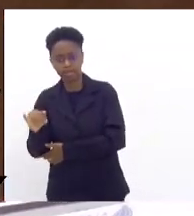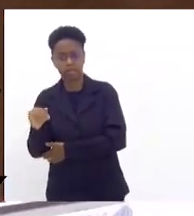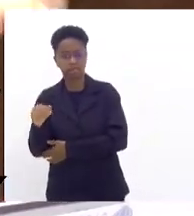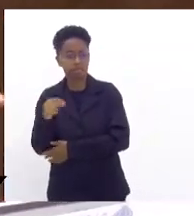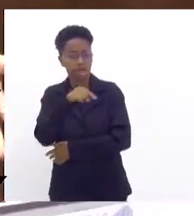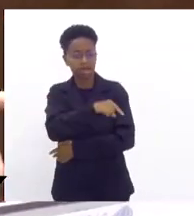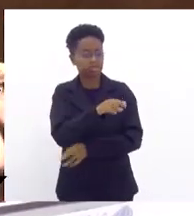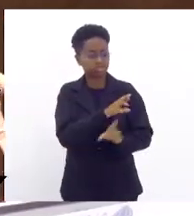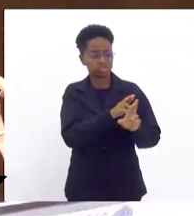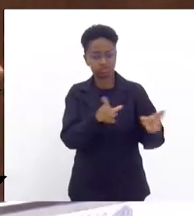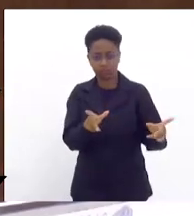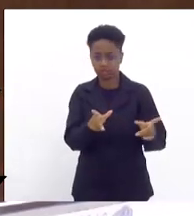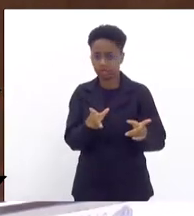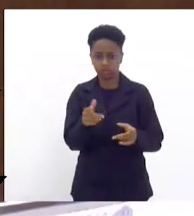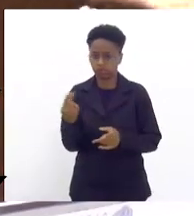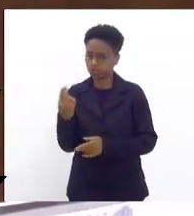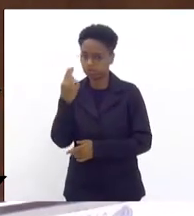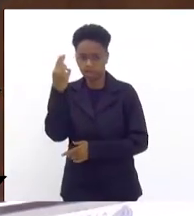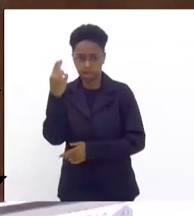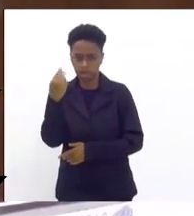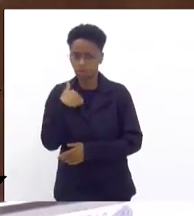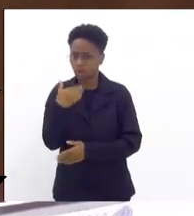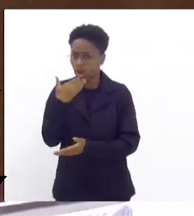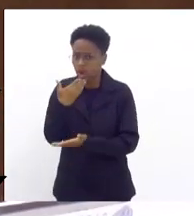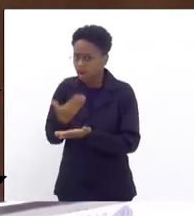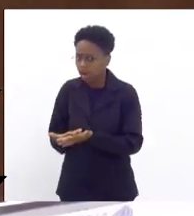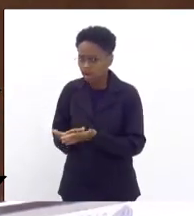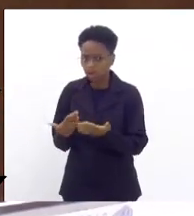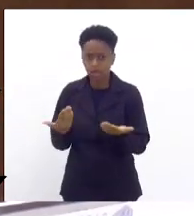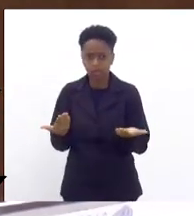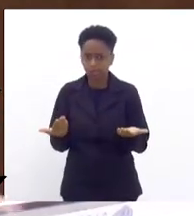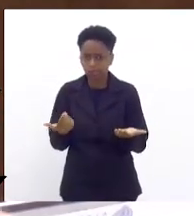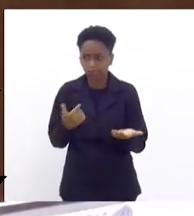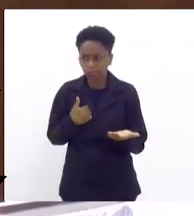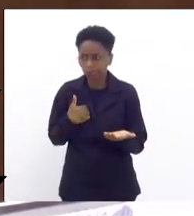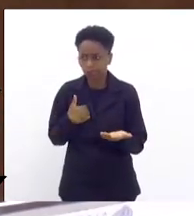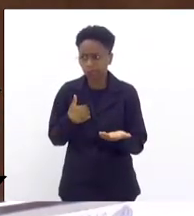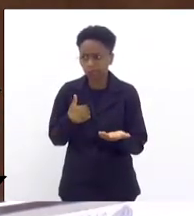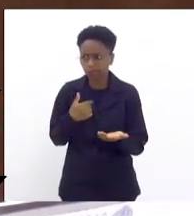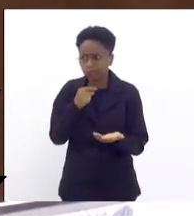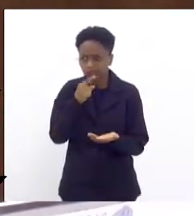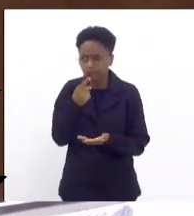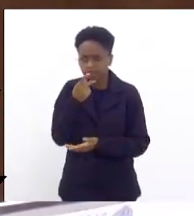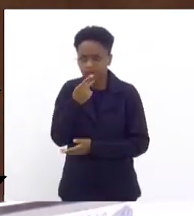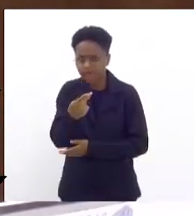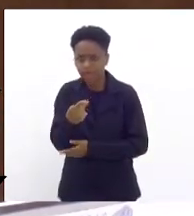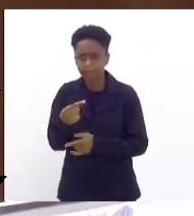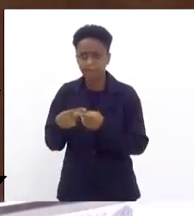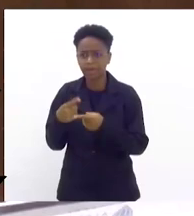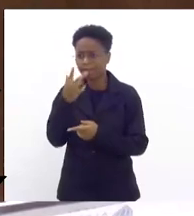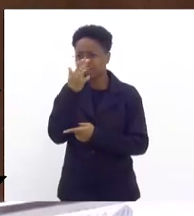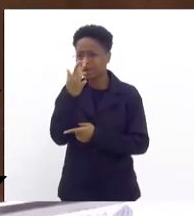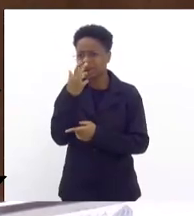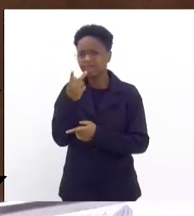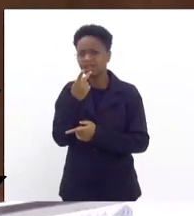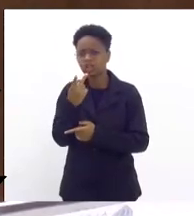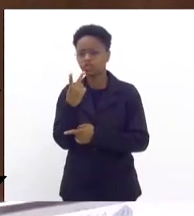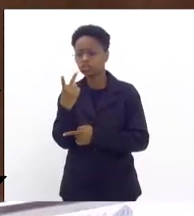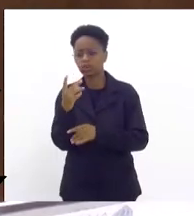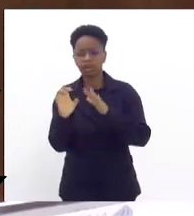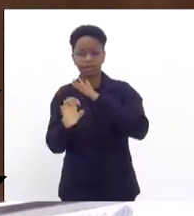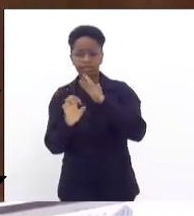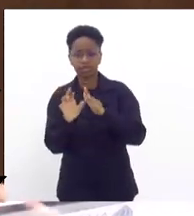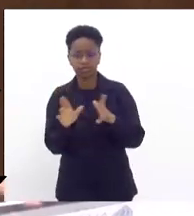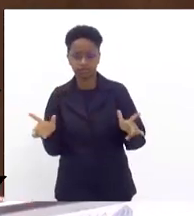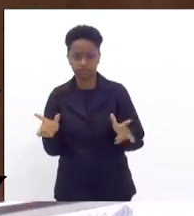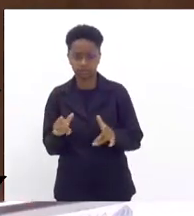Não é possível. Eu estou ali que eu estou assim. Eu quase que não parei para falar. Porque parece que a gente está falando de duas empresas. Isabel,